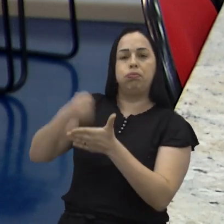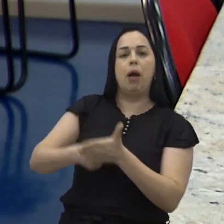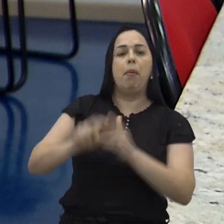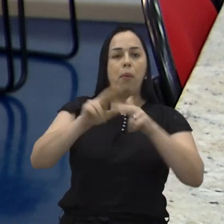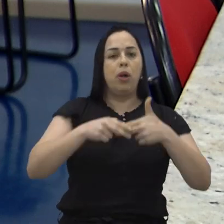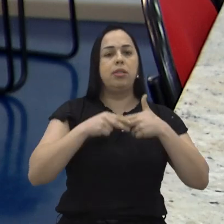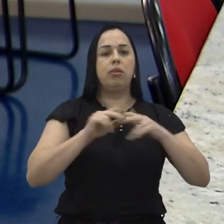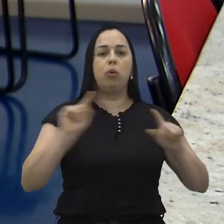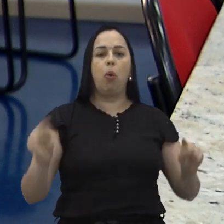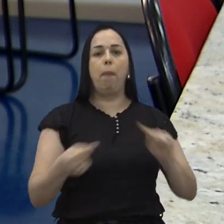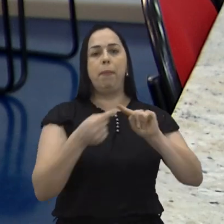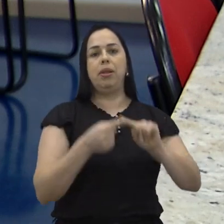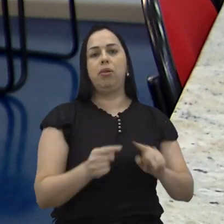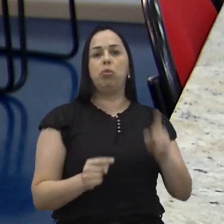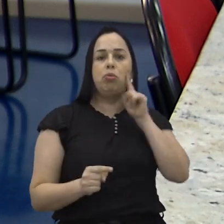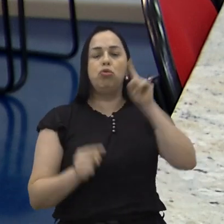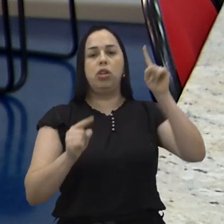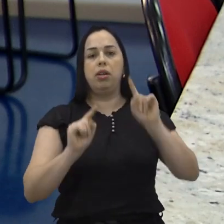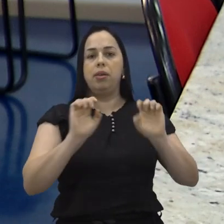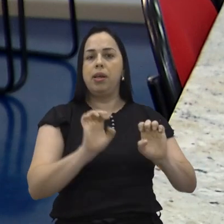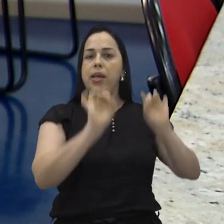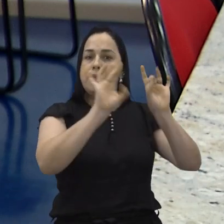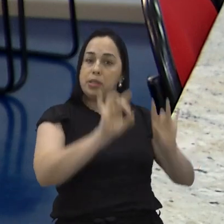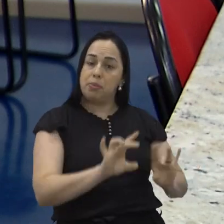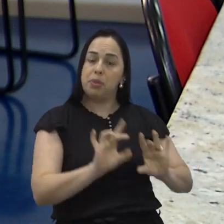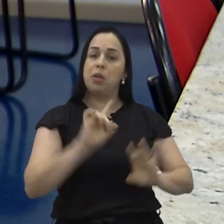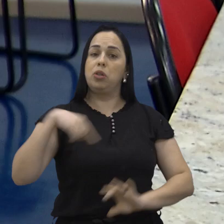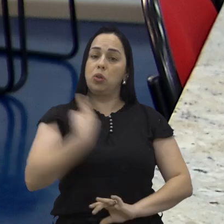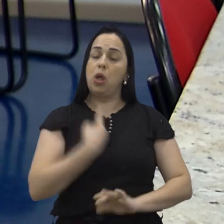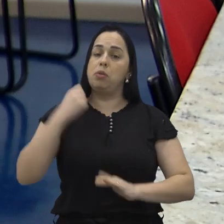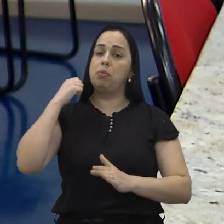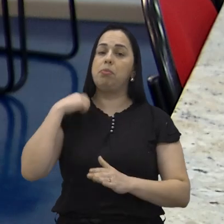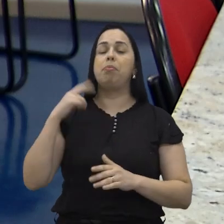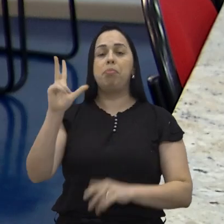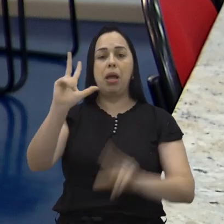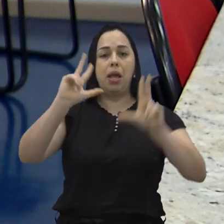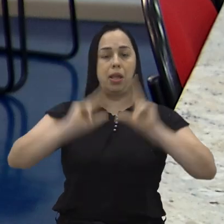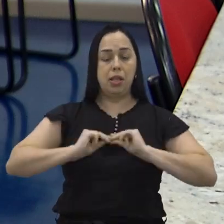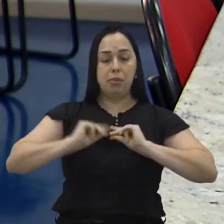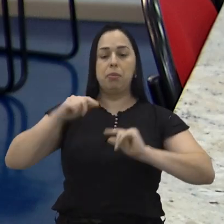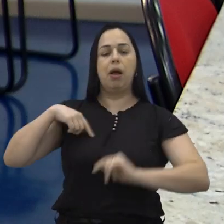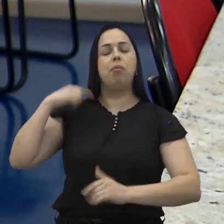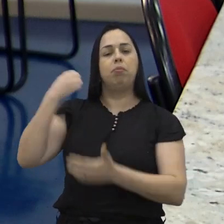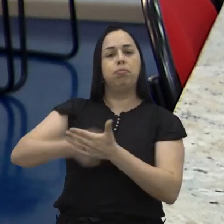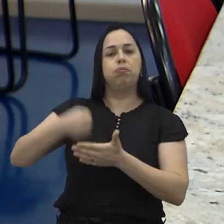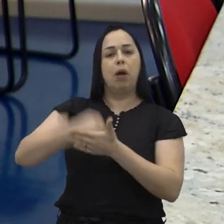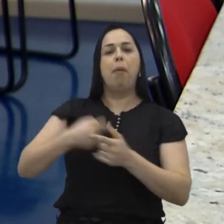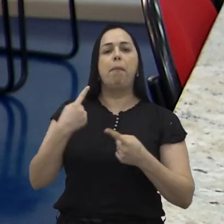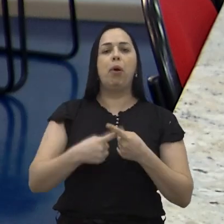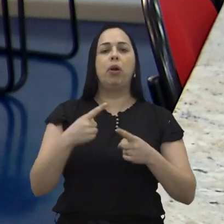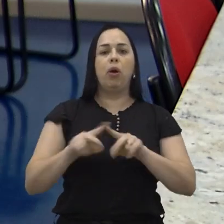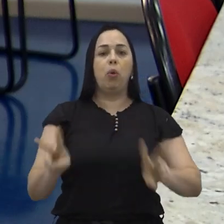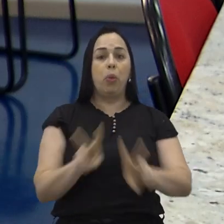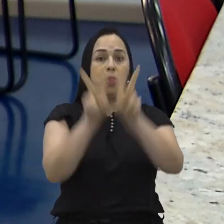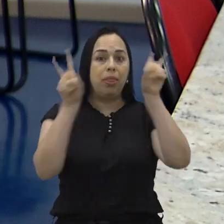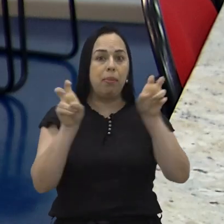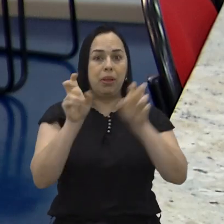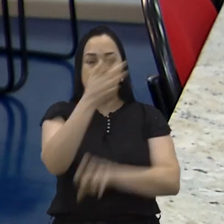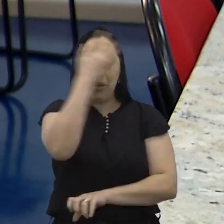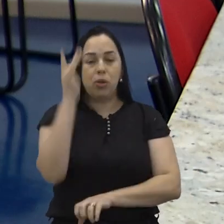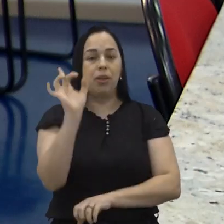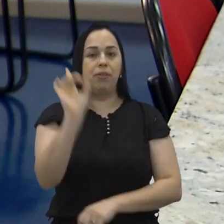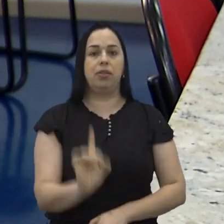ser lembrado, para a gente ser festejado e para a gente poder lutar pelas nossas pautas, porque o tema da pessoa